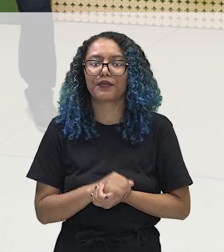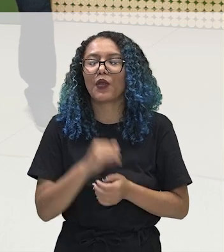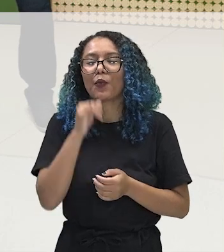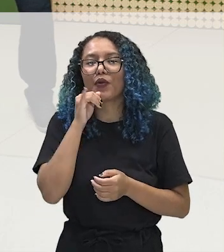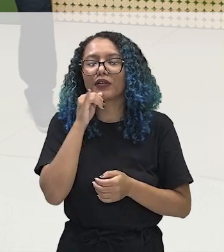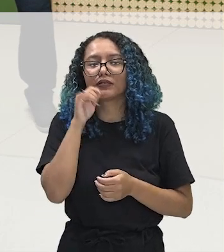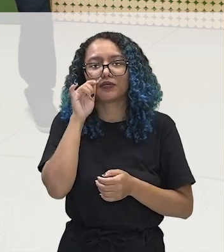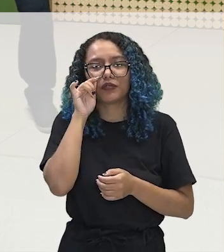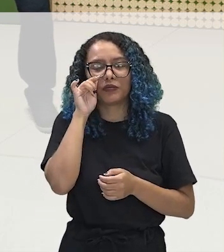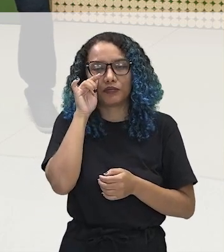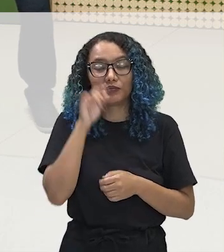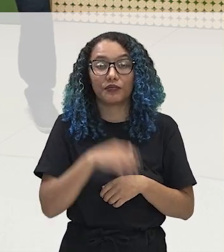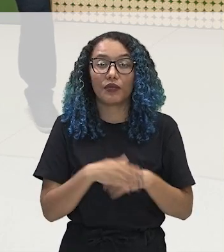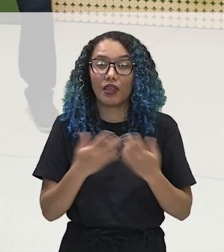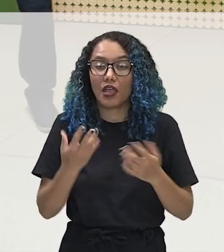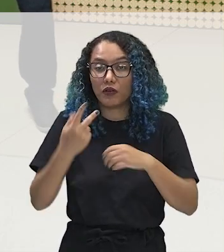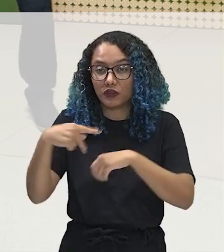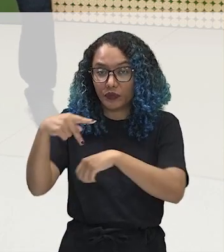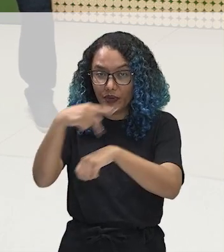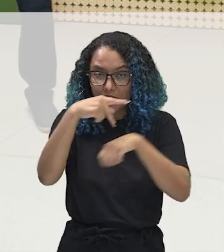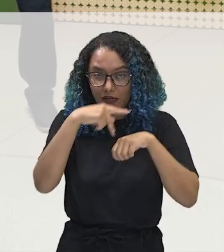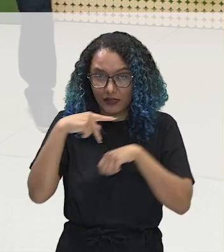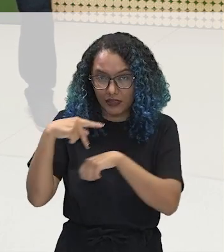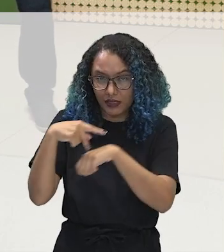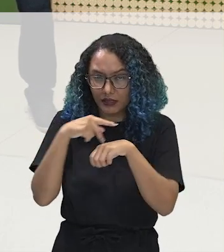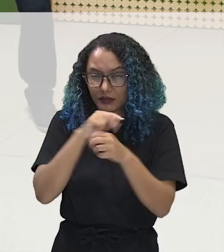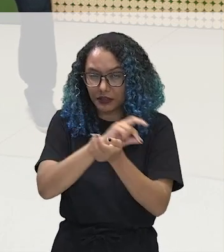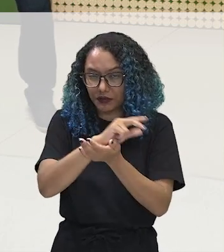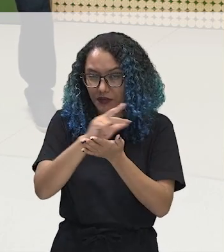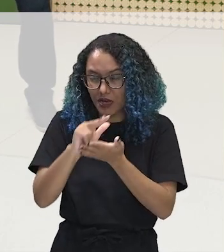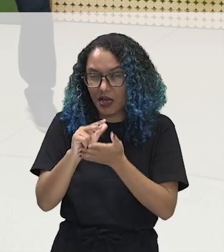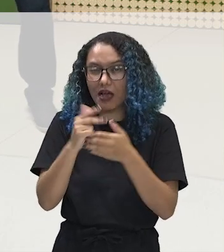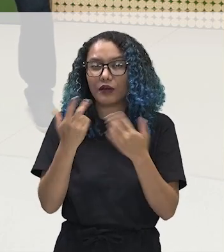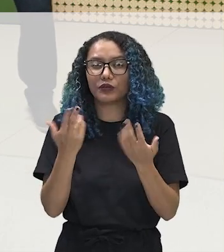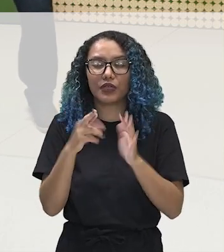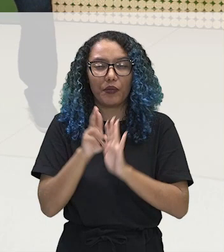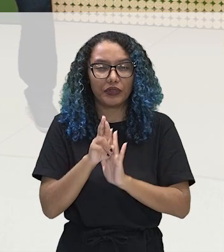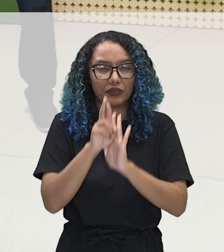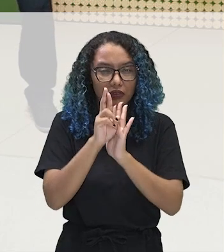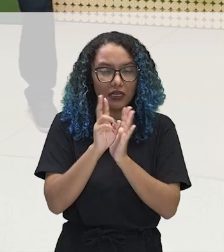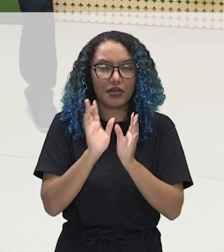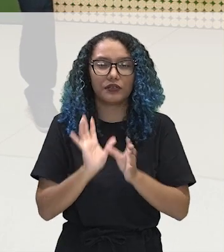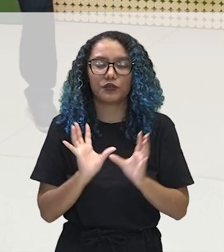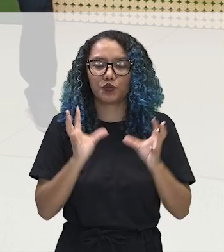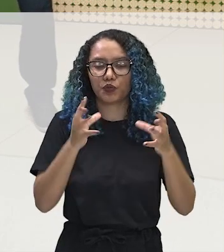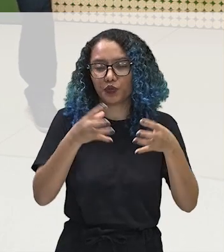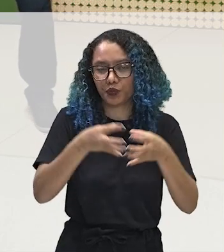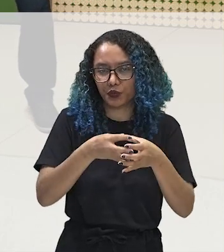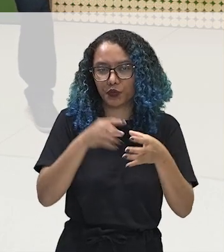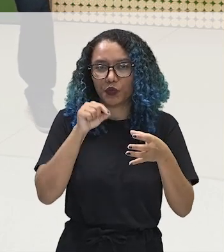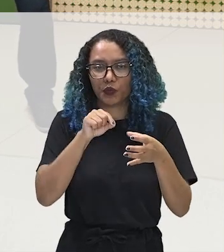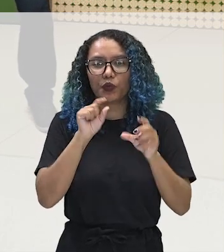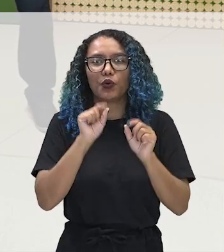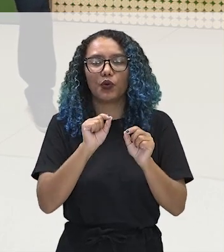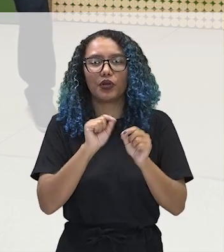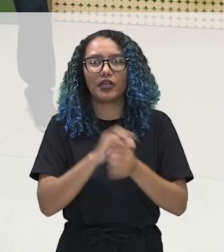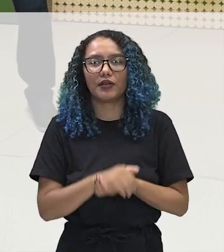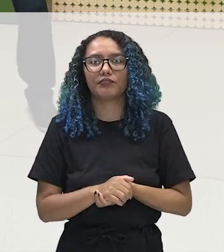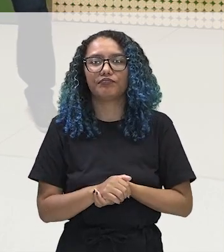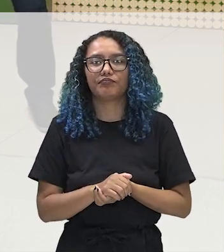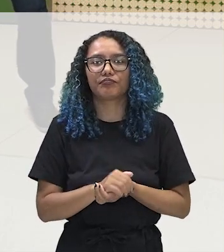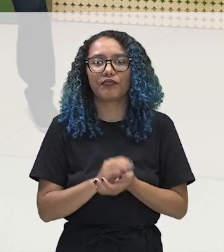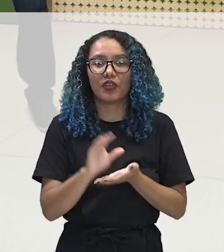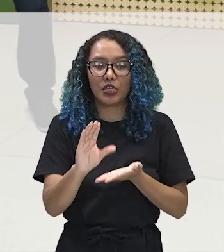os estados aí, os países, né, membros, eles recebessem uma certa quantia